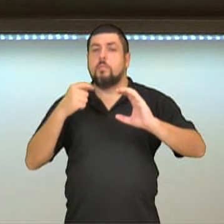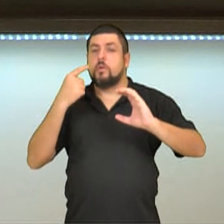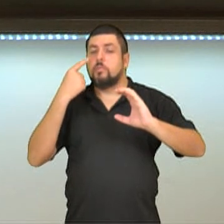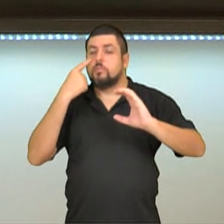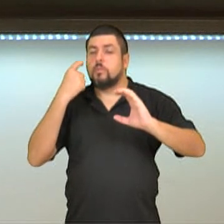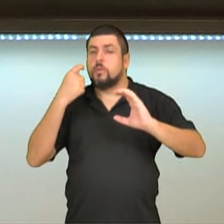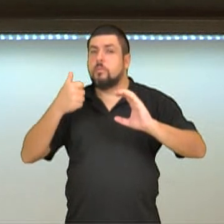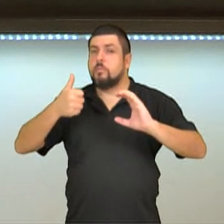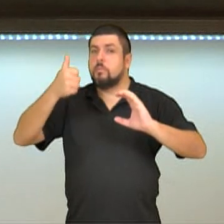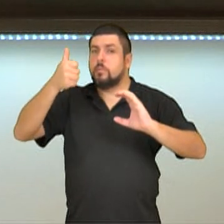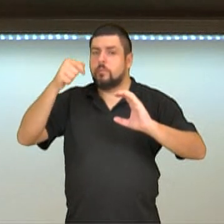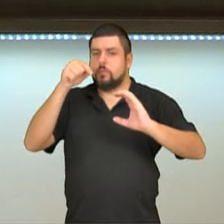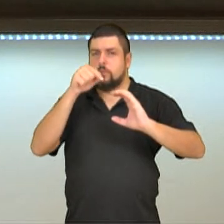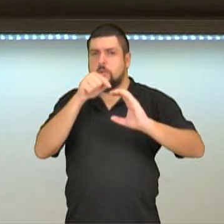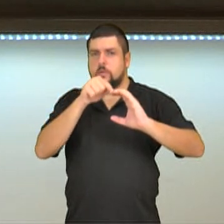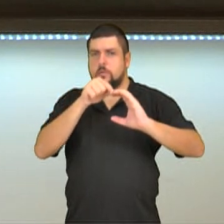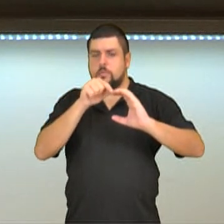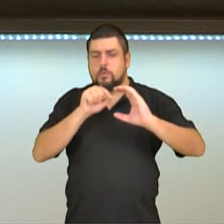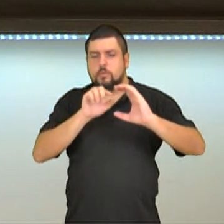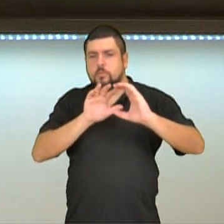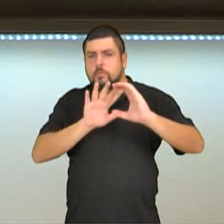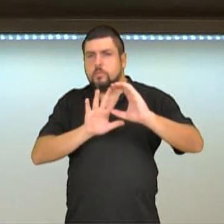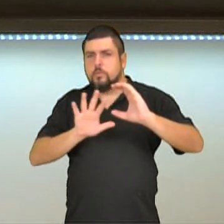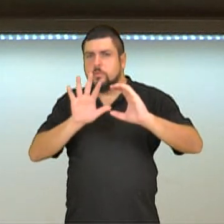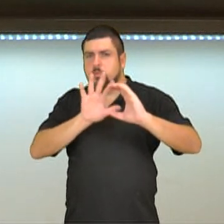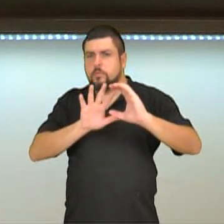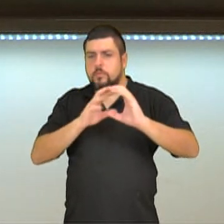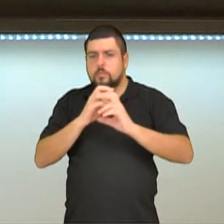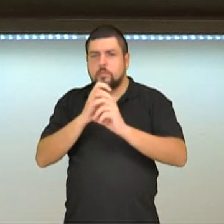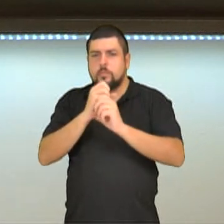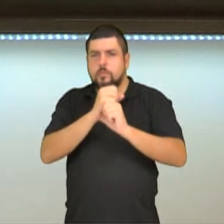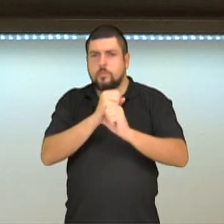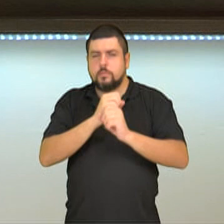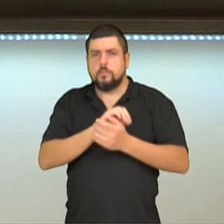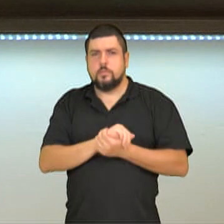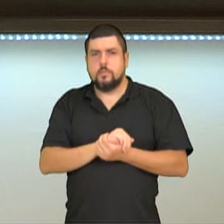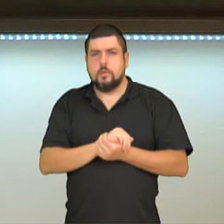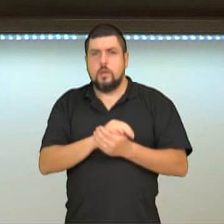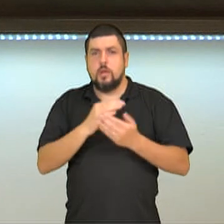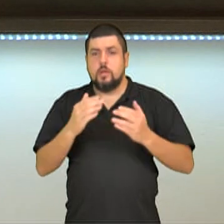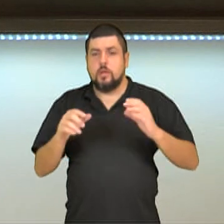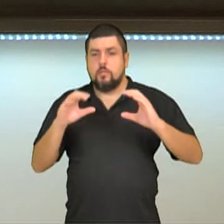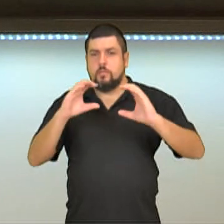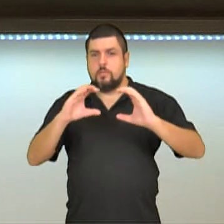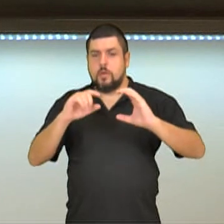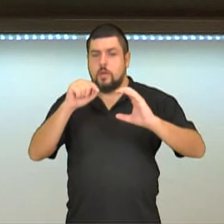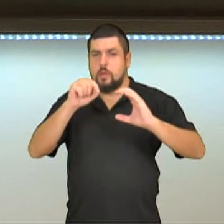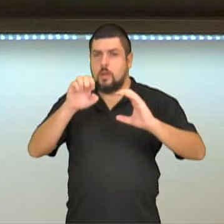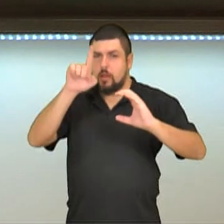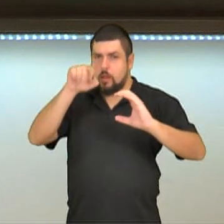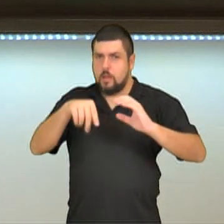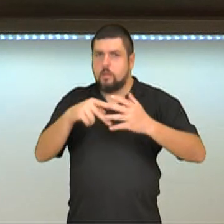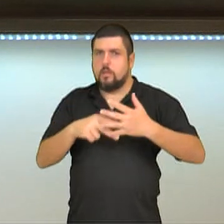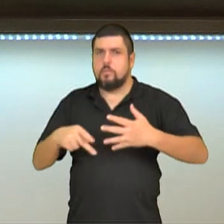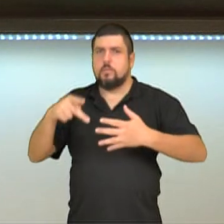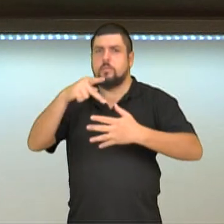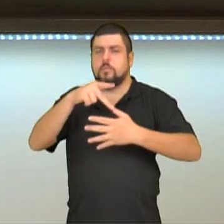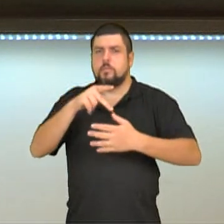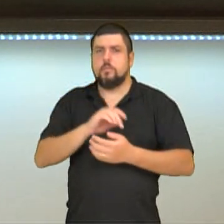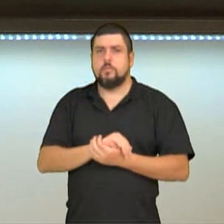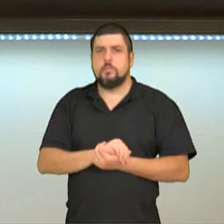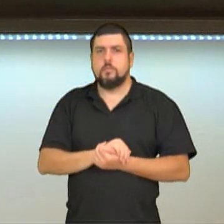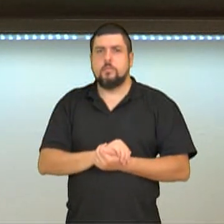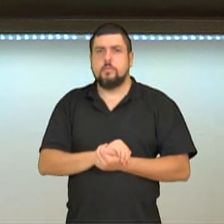aquele parênteses, para tudo que está ali dentro, certo? Então ele me indica prioridade, certo? Muito